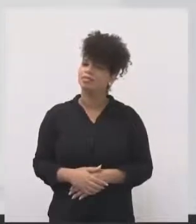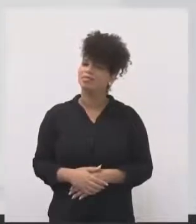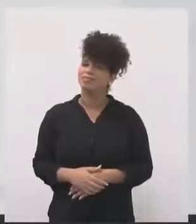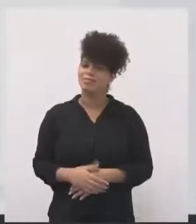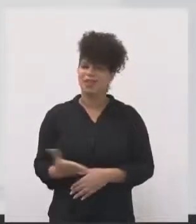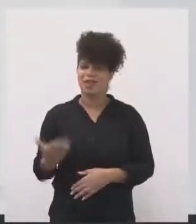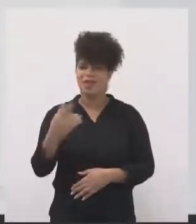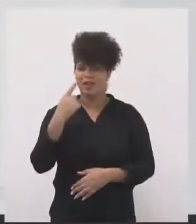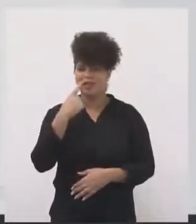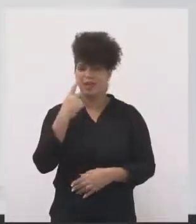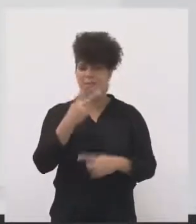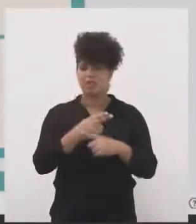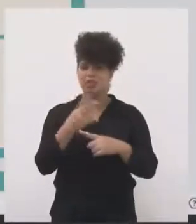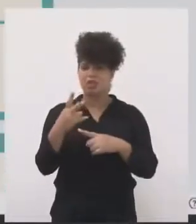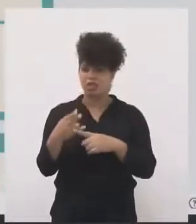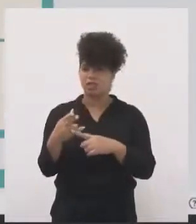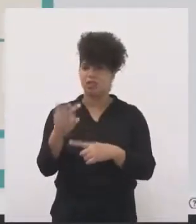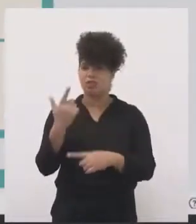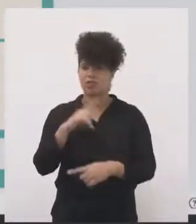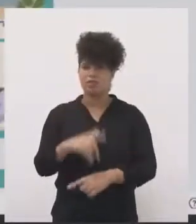esse template.